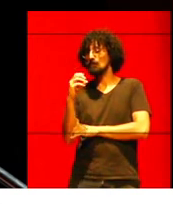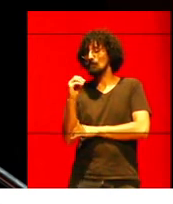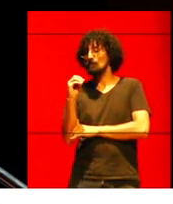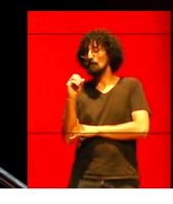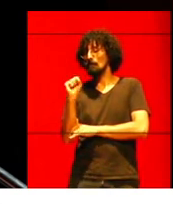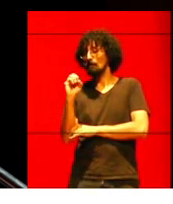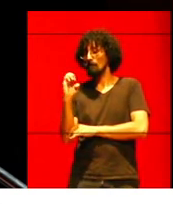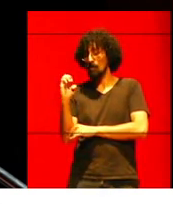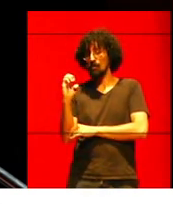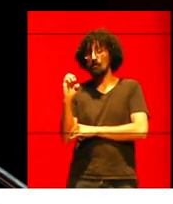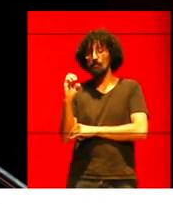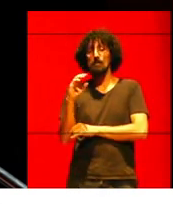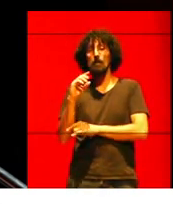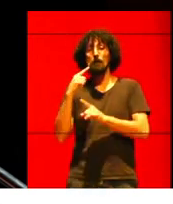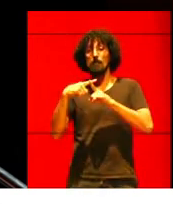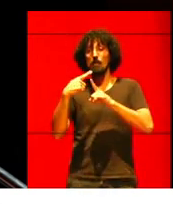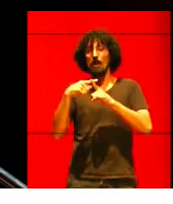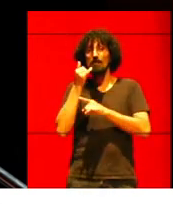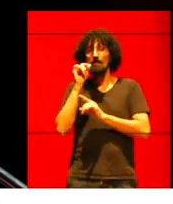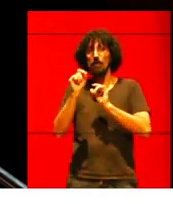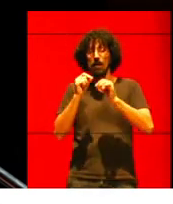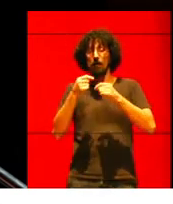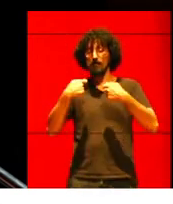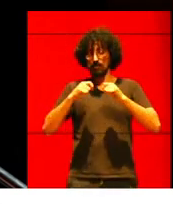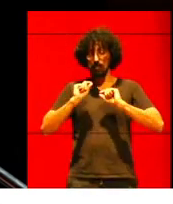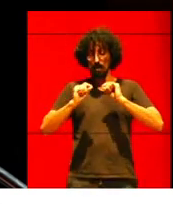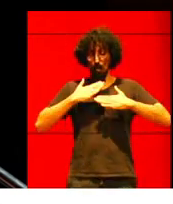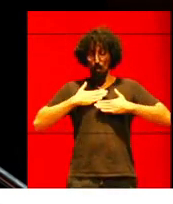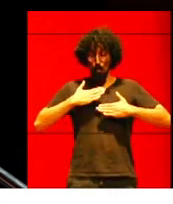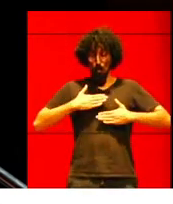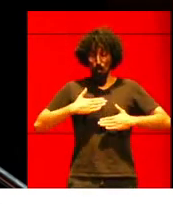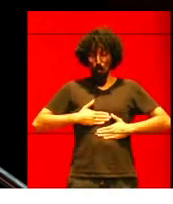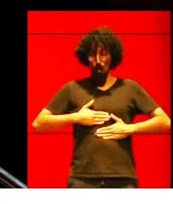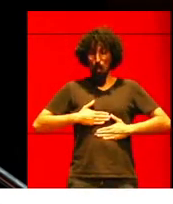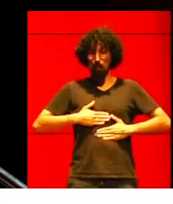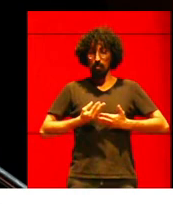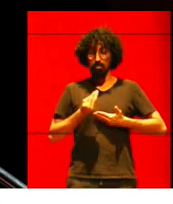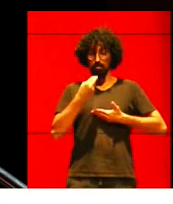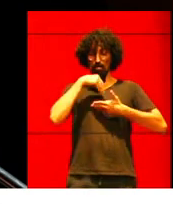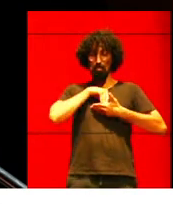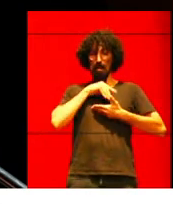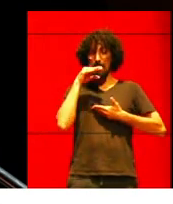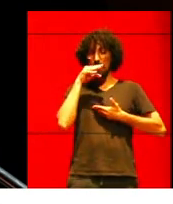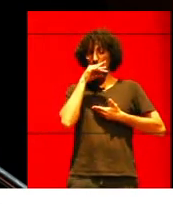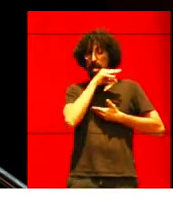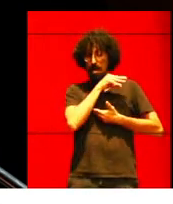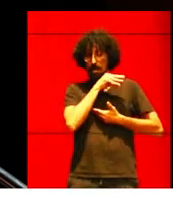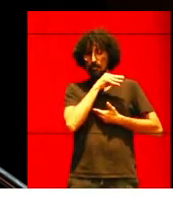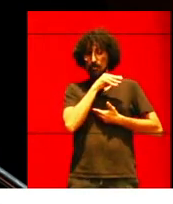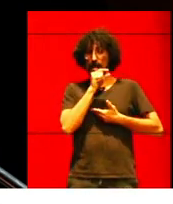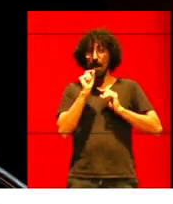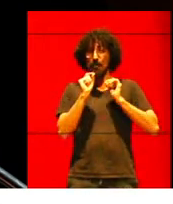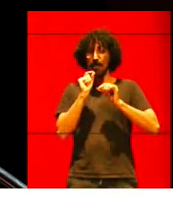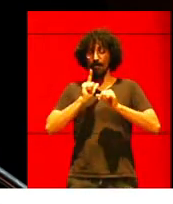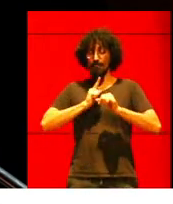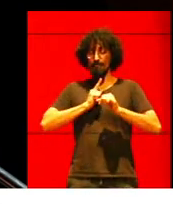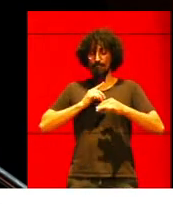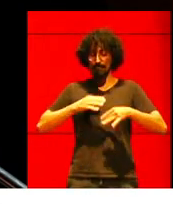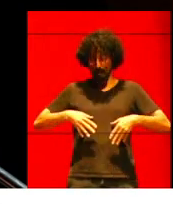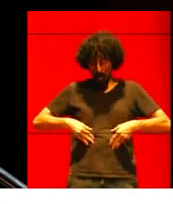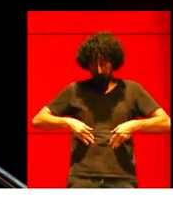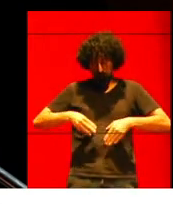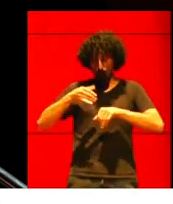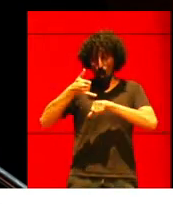ambiente, certo? Eu preciso manter meu corpo quente, principalmente os órgãos internos, o centro do meu corpo, e